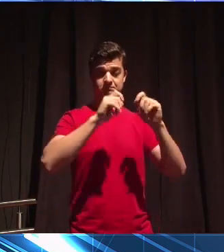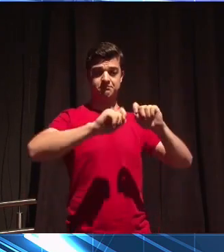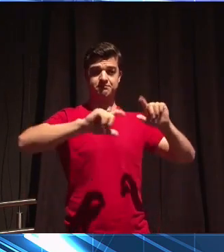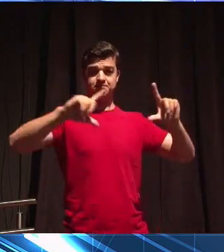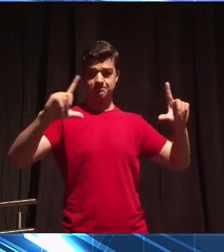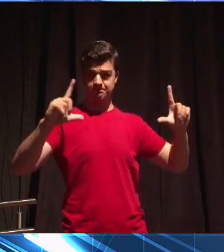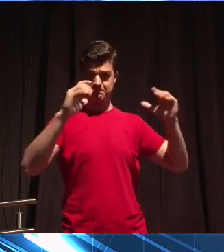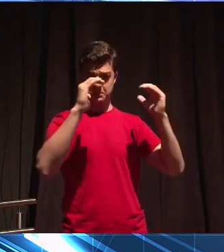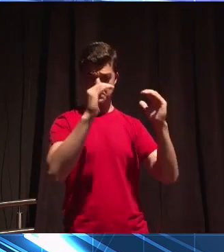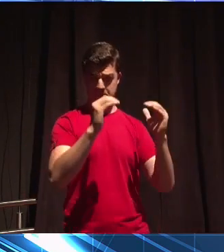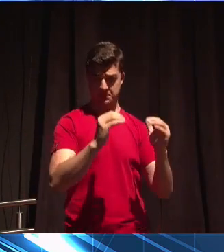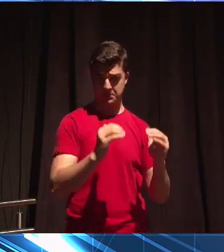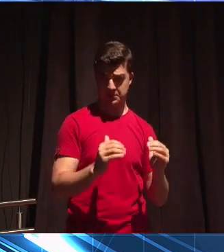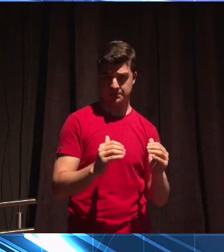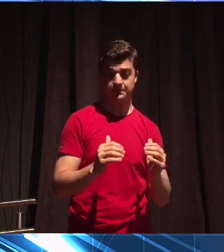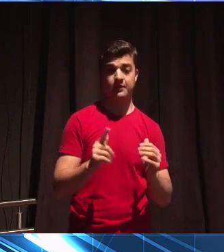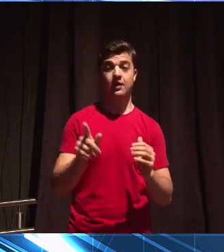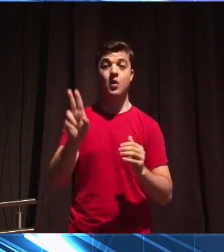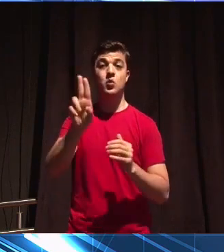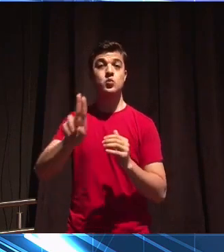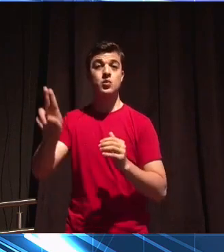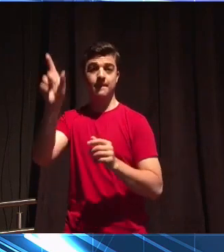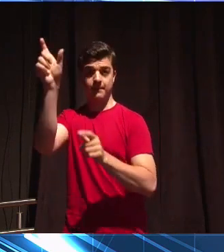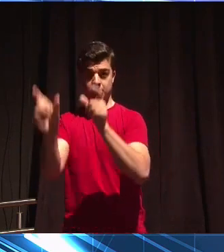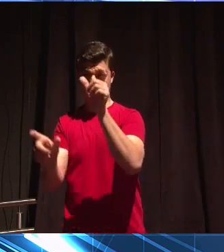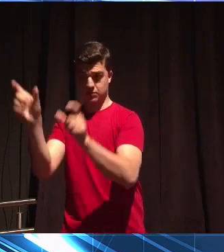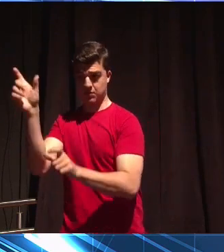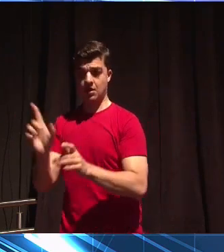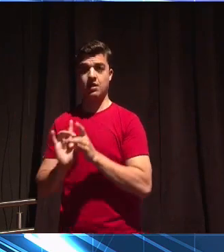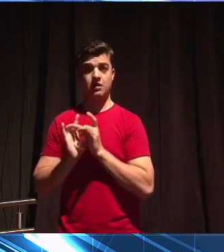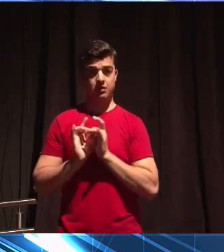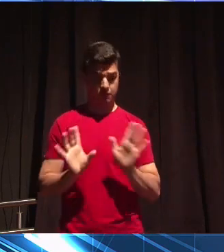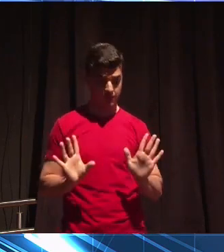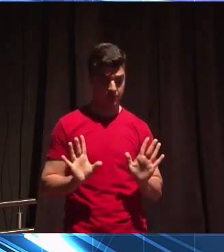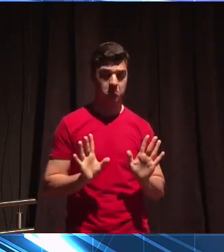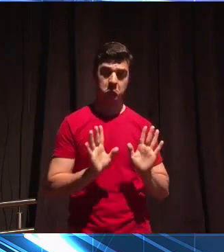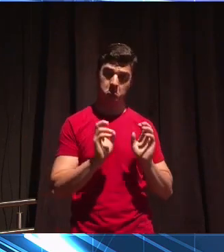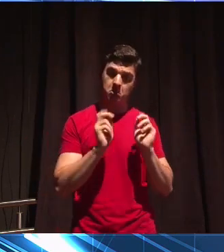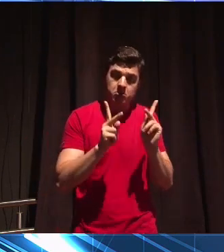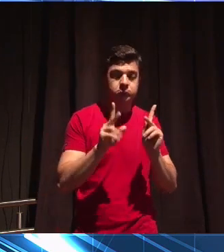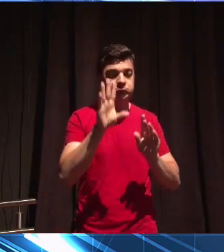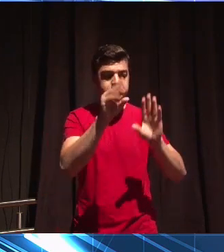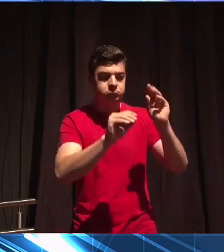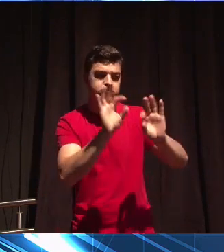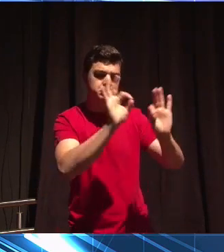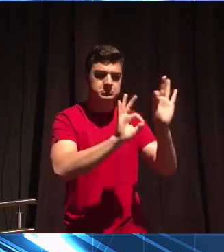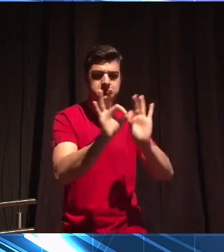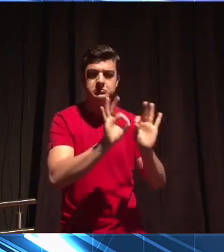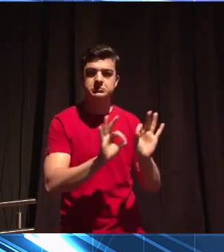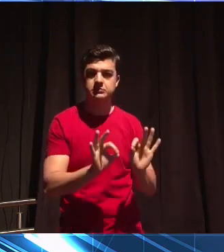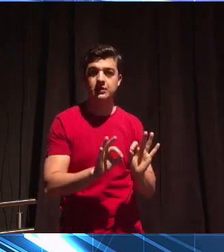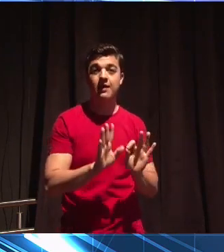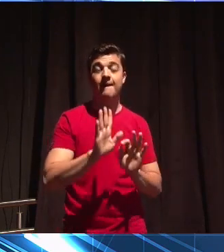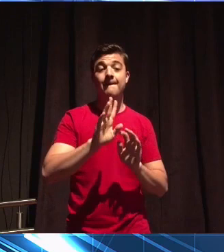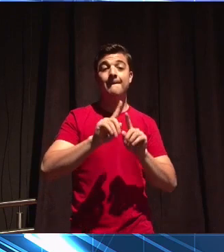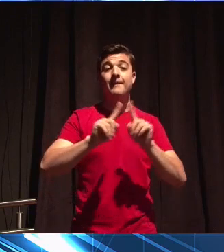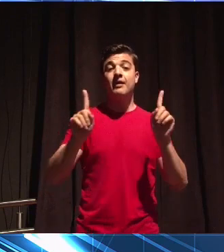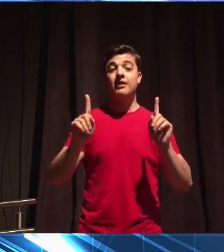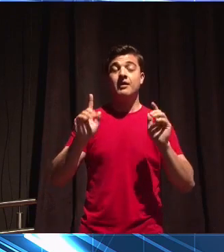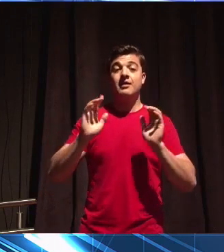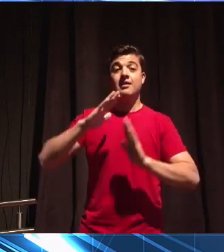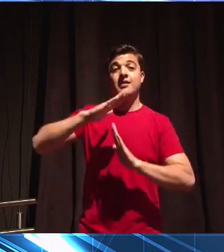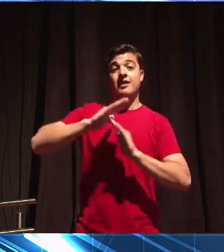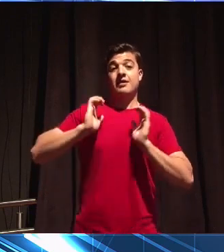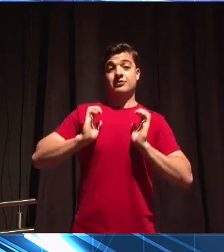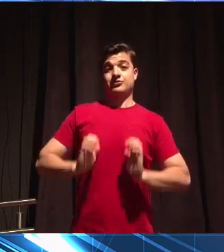dos meus usuários, para fazer isso, mas qual que é o meu limite ético para trabalhar? Isso não está definido.